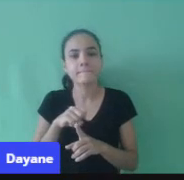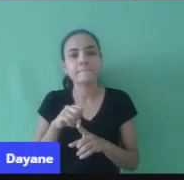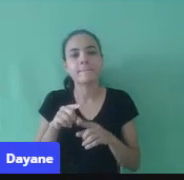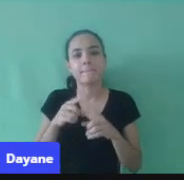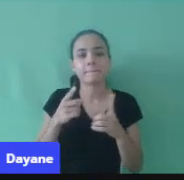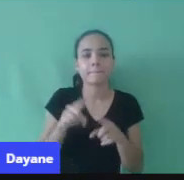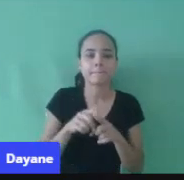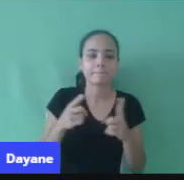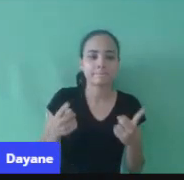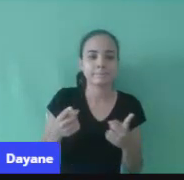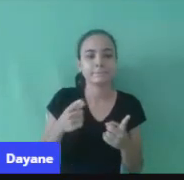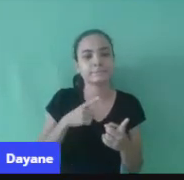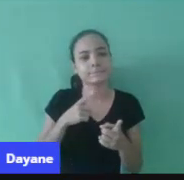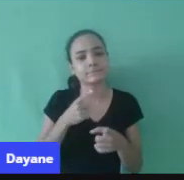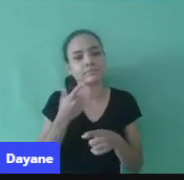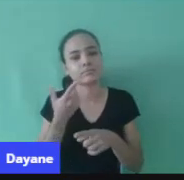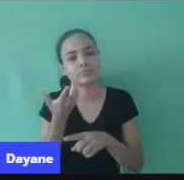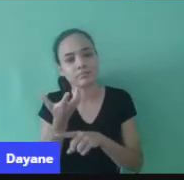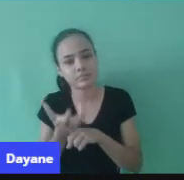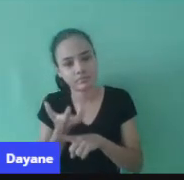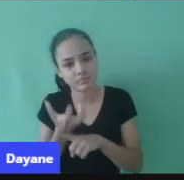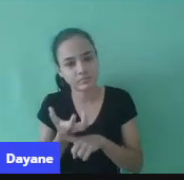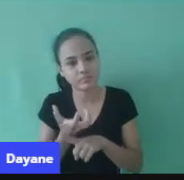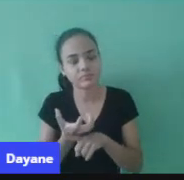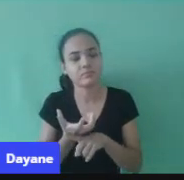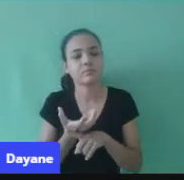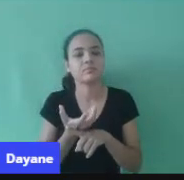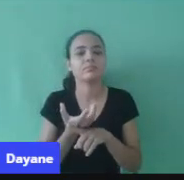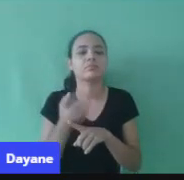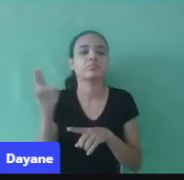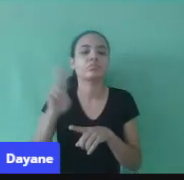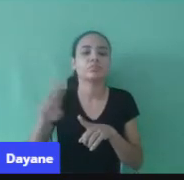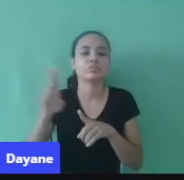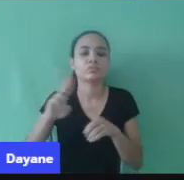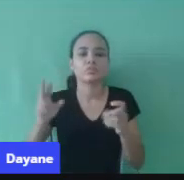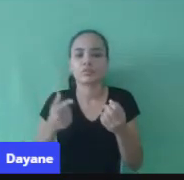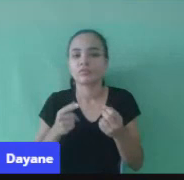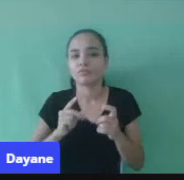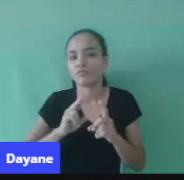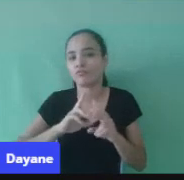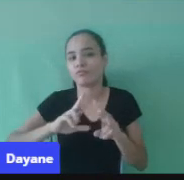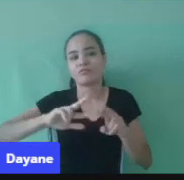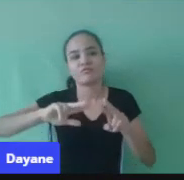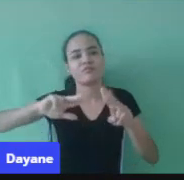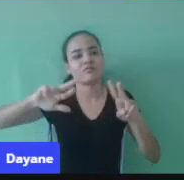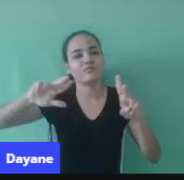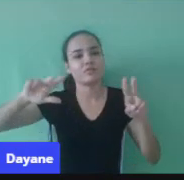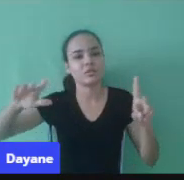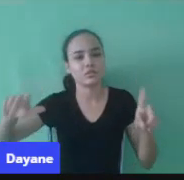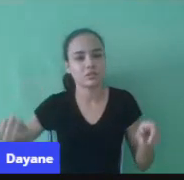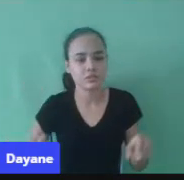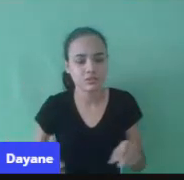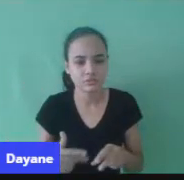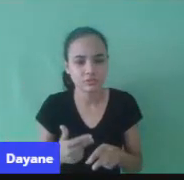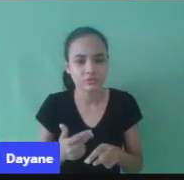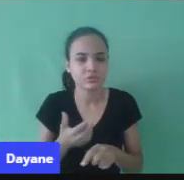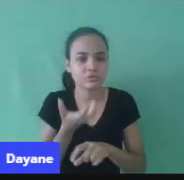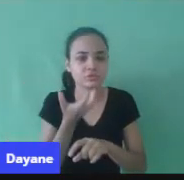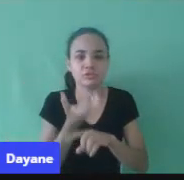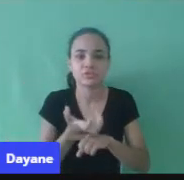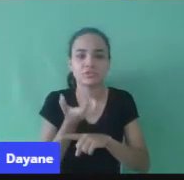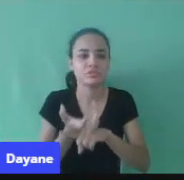multidisciplinar, interdisciplinar, e como diria o Bernard Charlot, pensador das ciências da